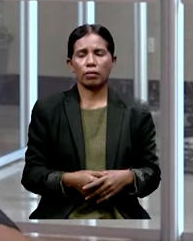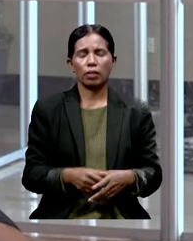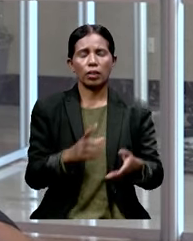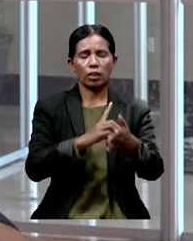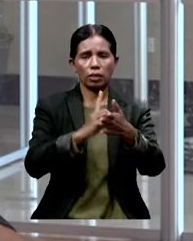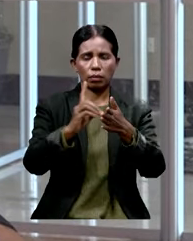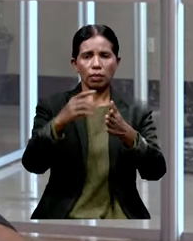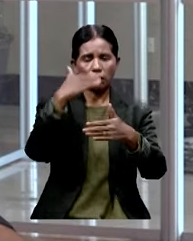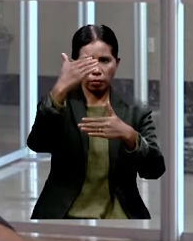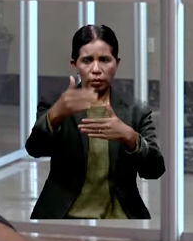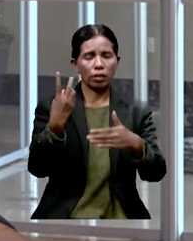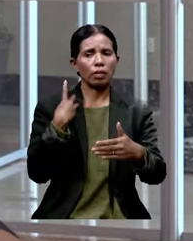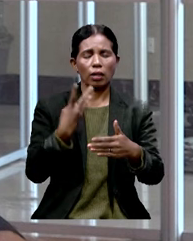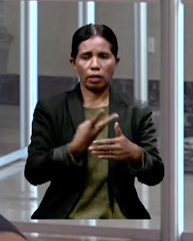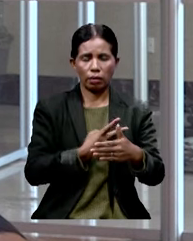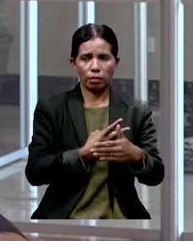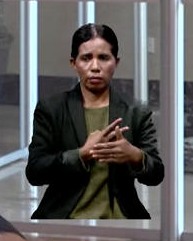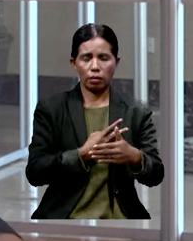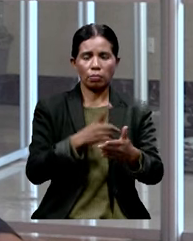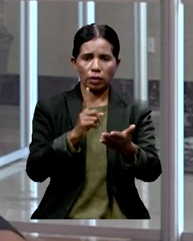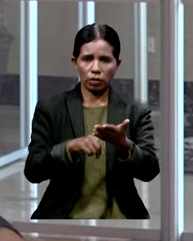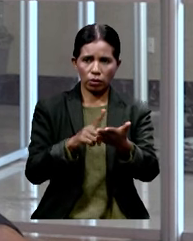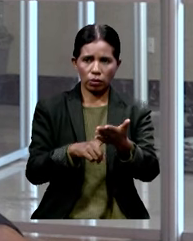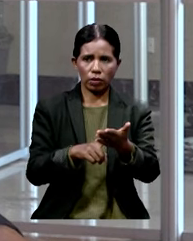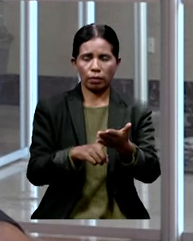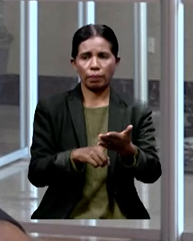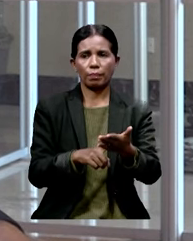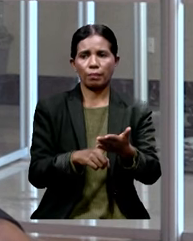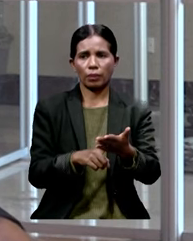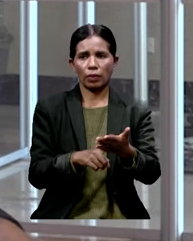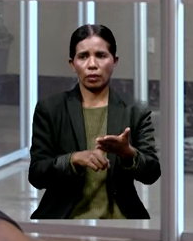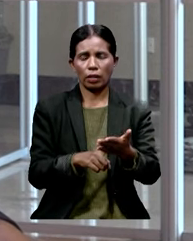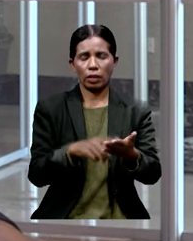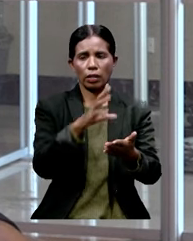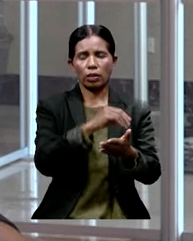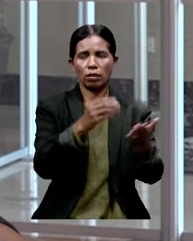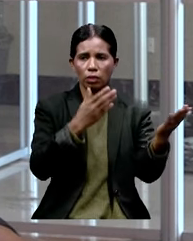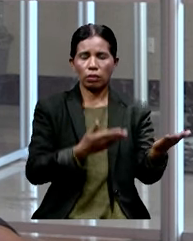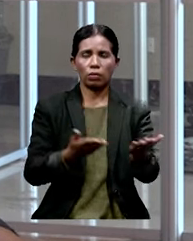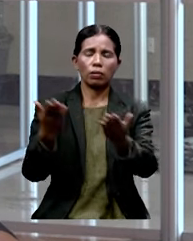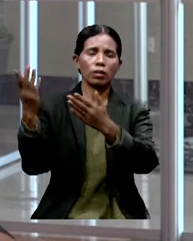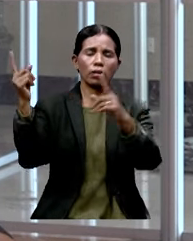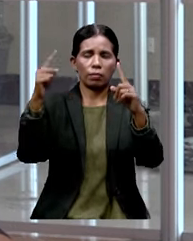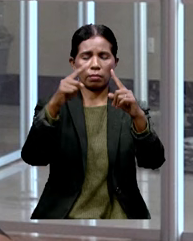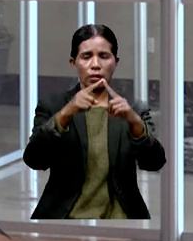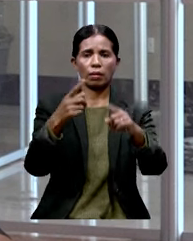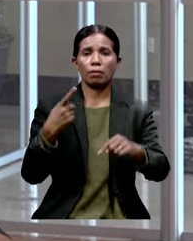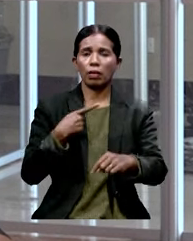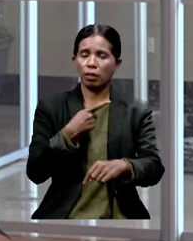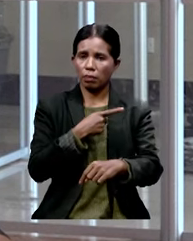amanhã, a missão discute no Haruka, BAM,